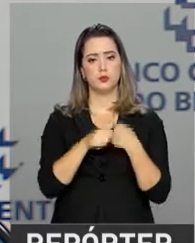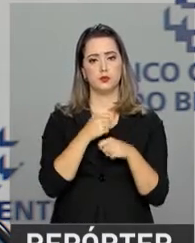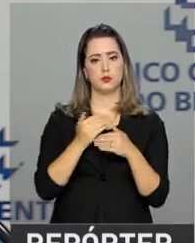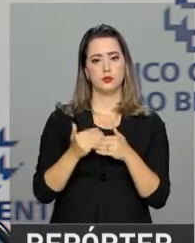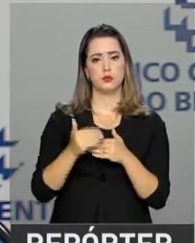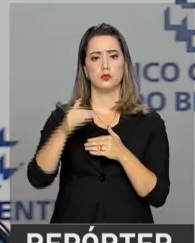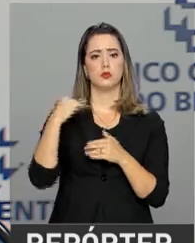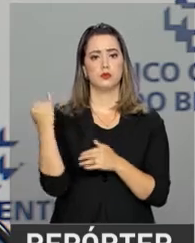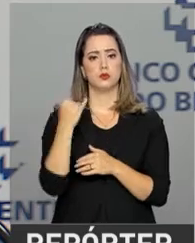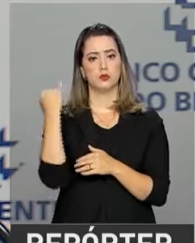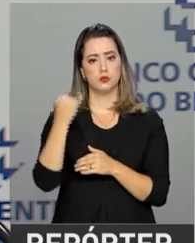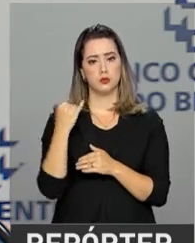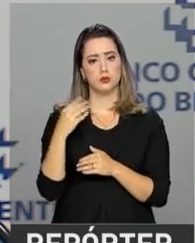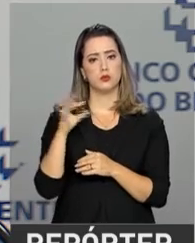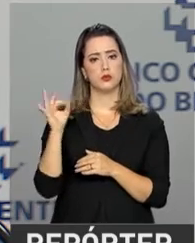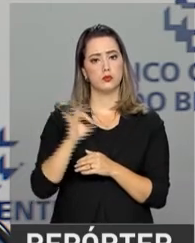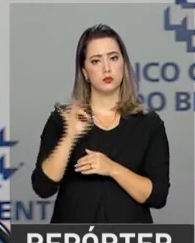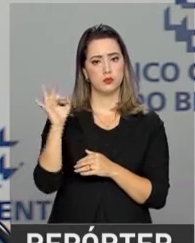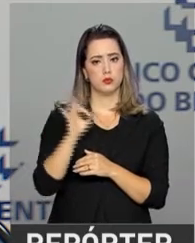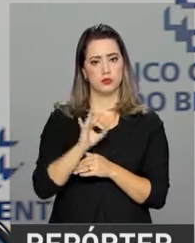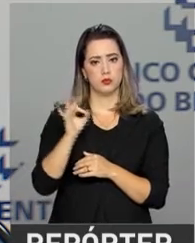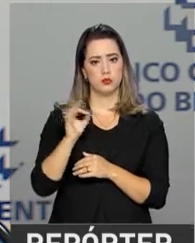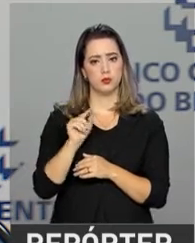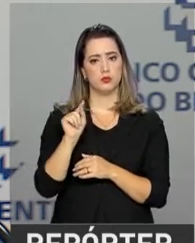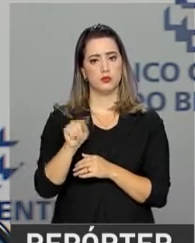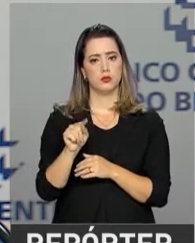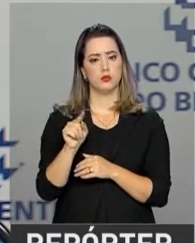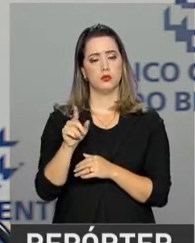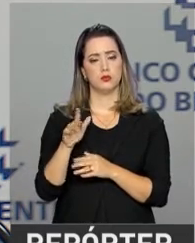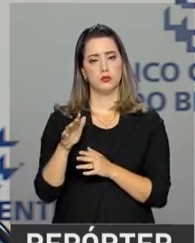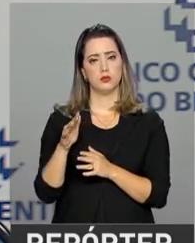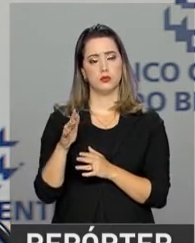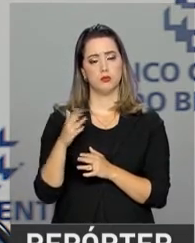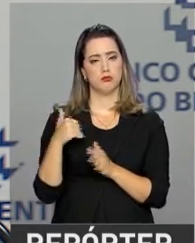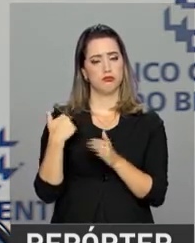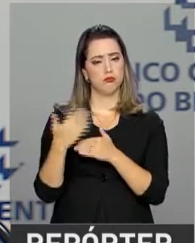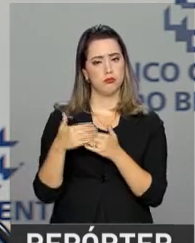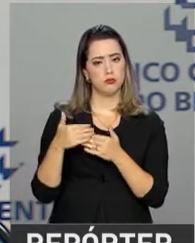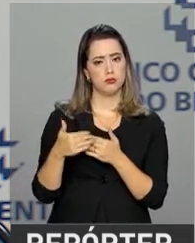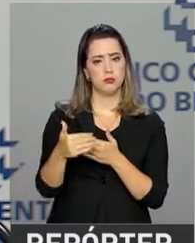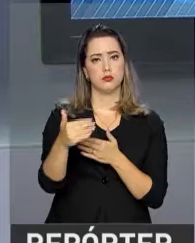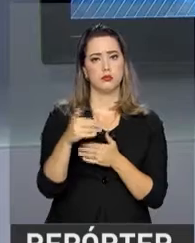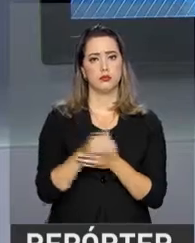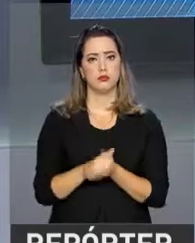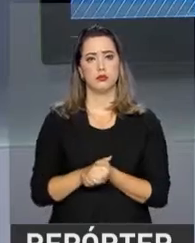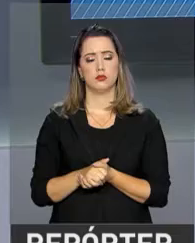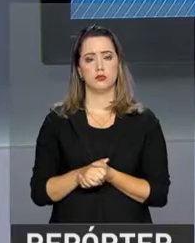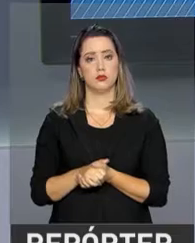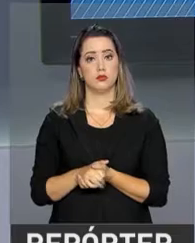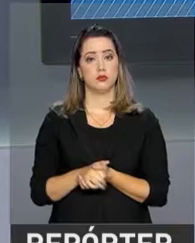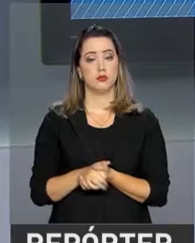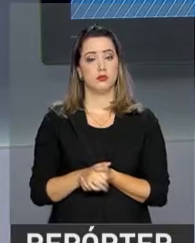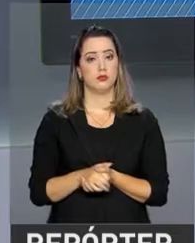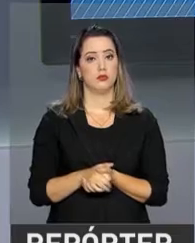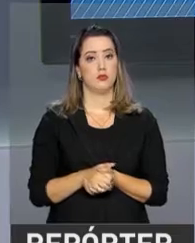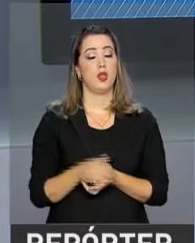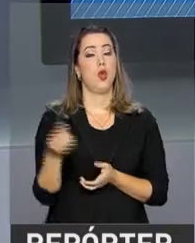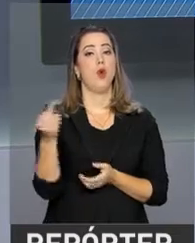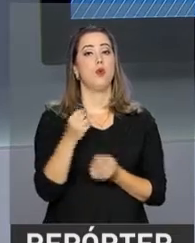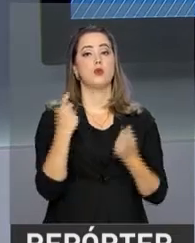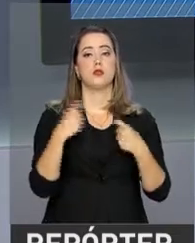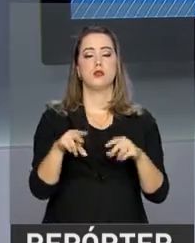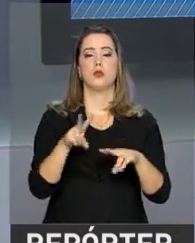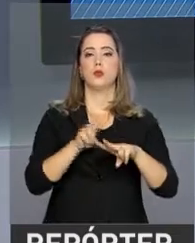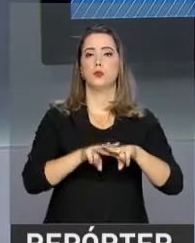continue robusta em termos estatísticos para daqui para frente, né? O sexto presídio federal